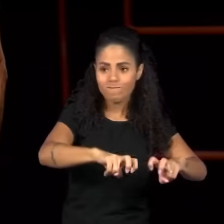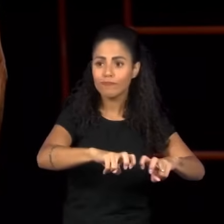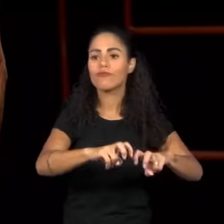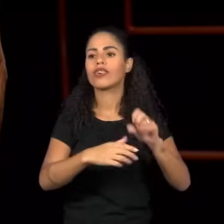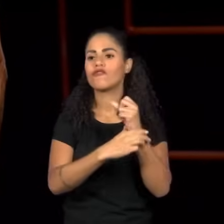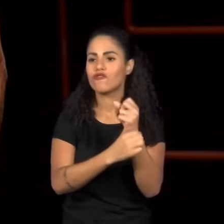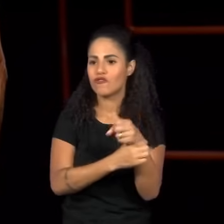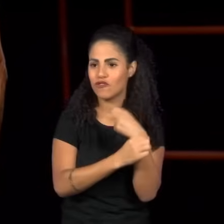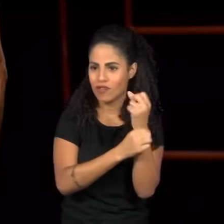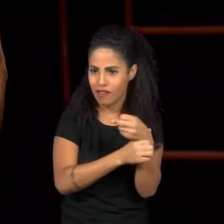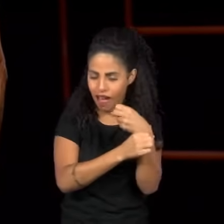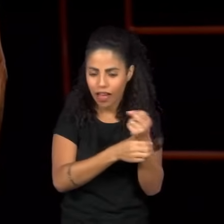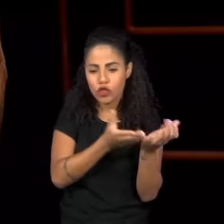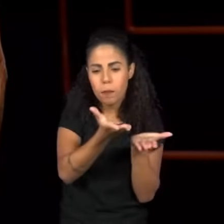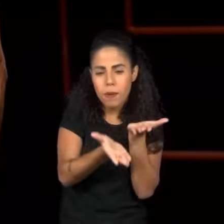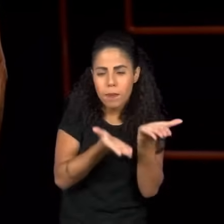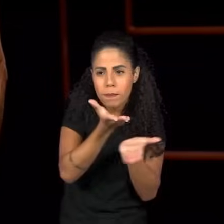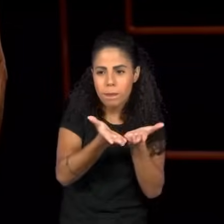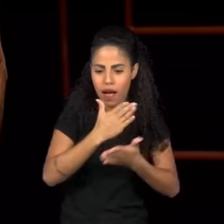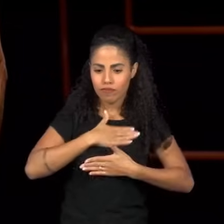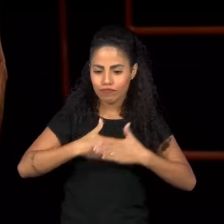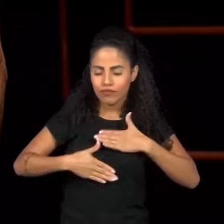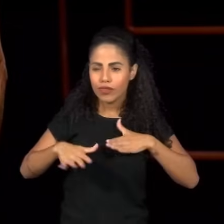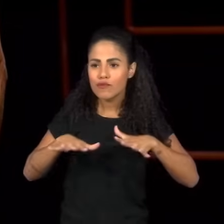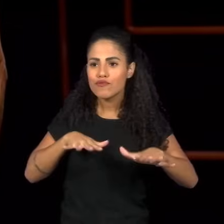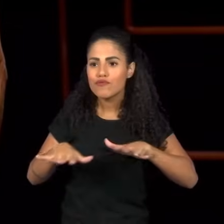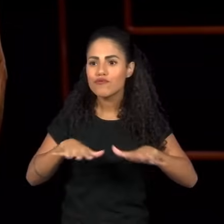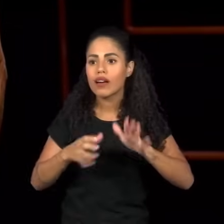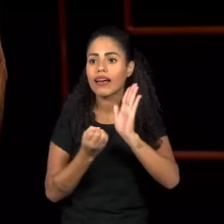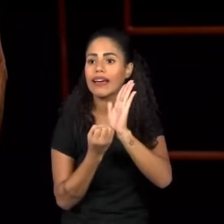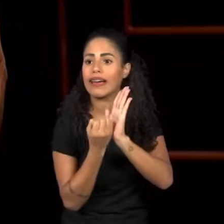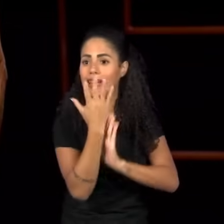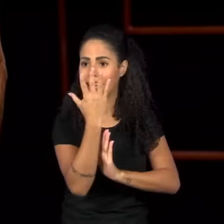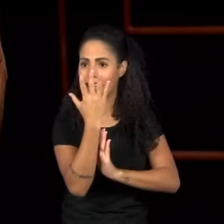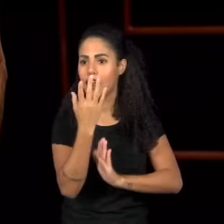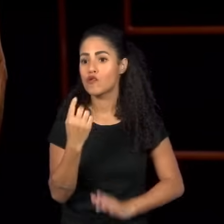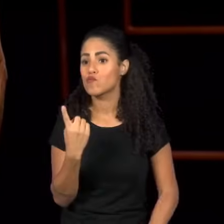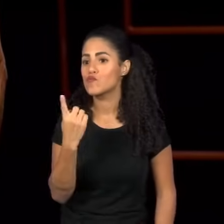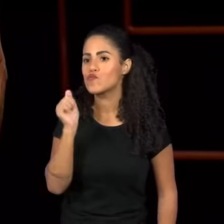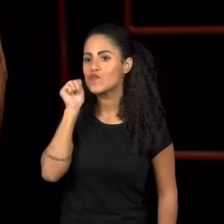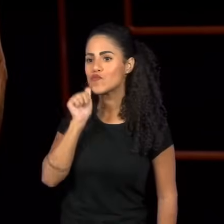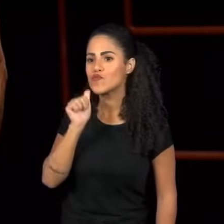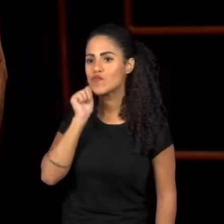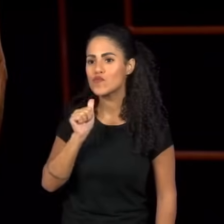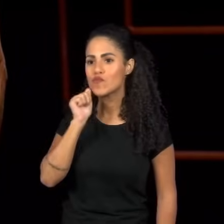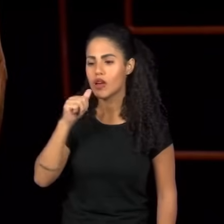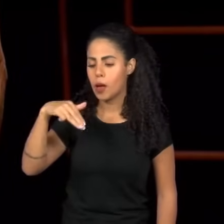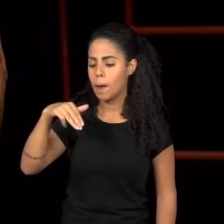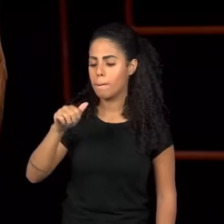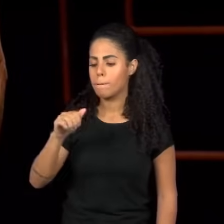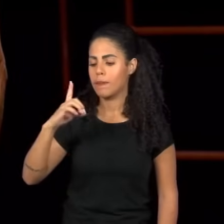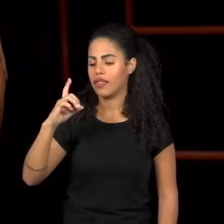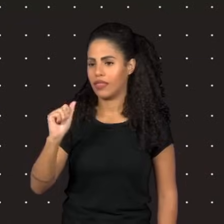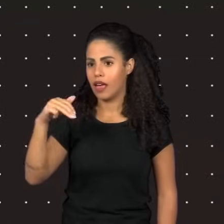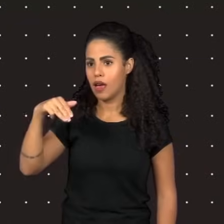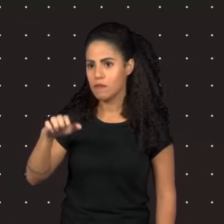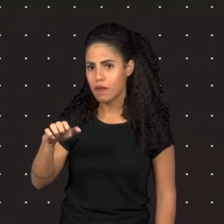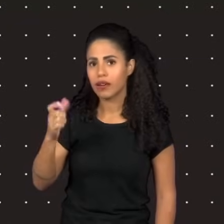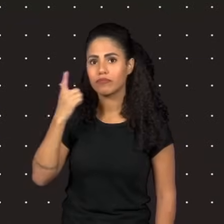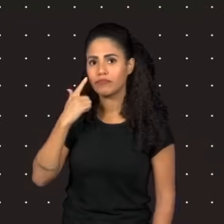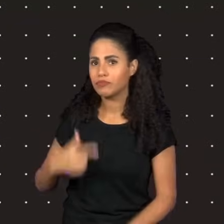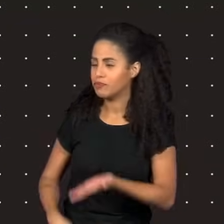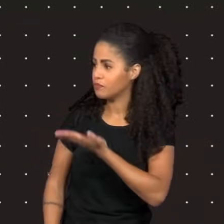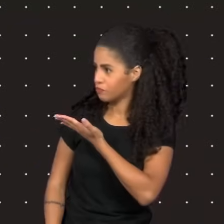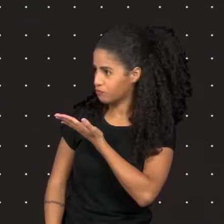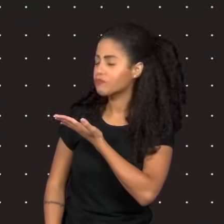Coordenação Motora, criado por uma grande mestra, Madame Bézier. Foi Ivaldo Bertazzo quem